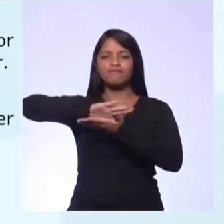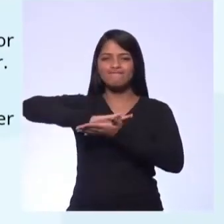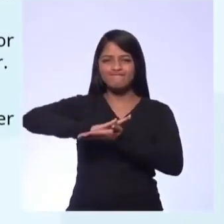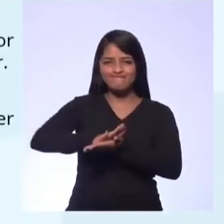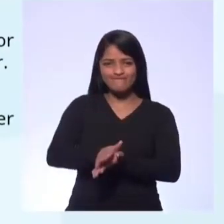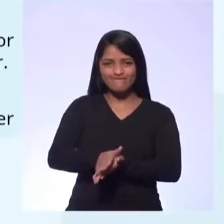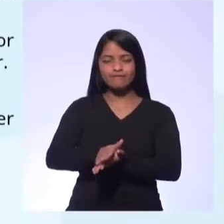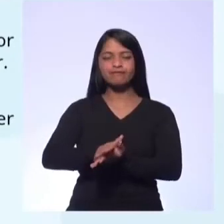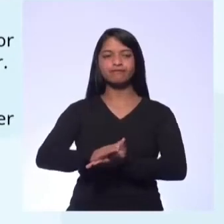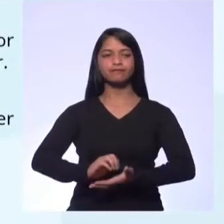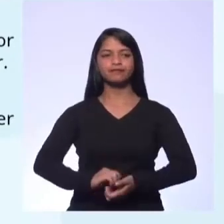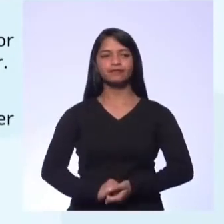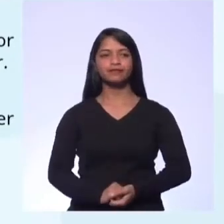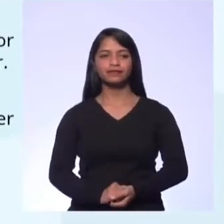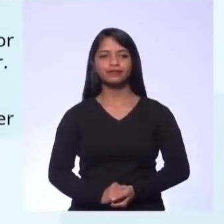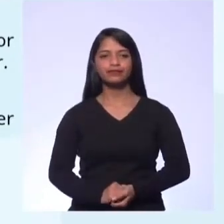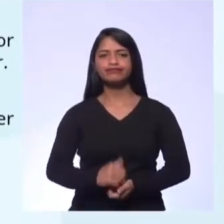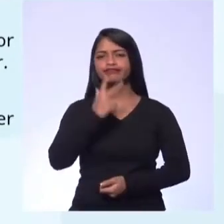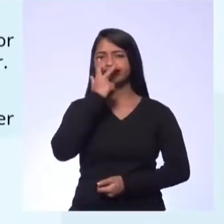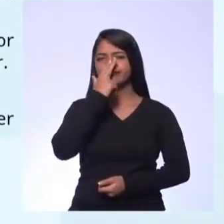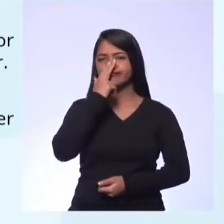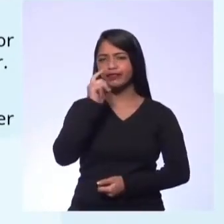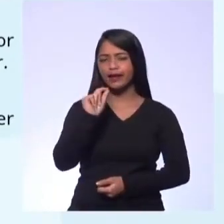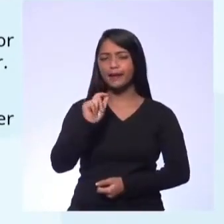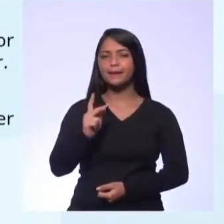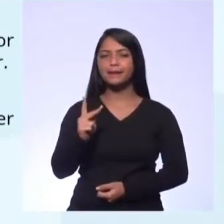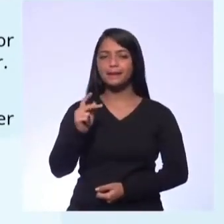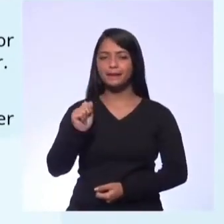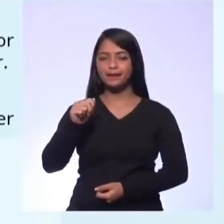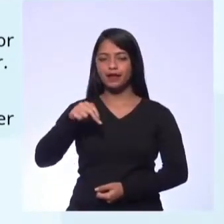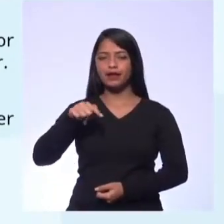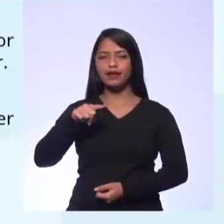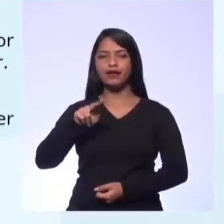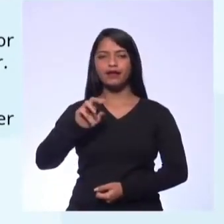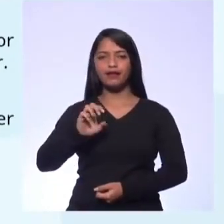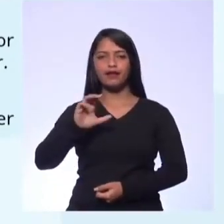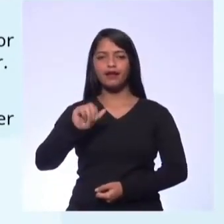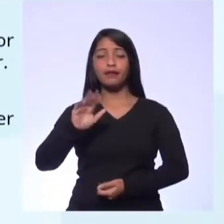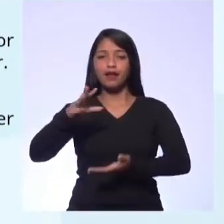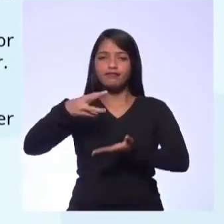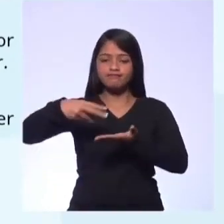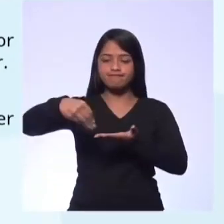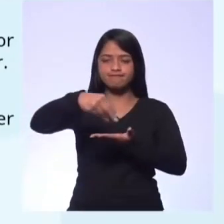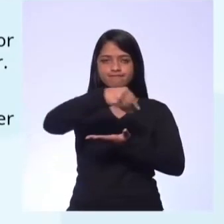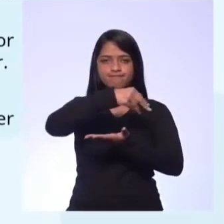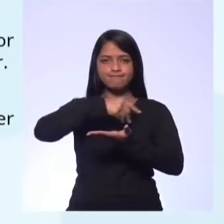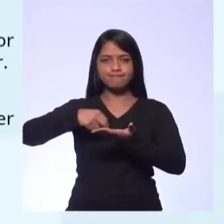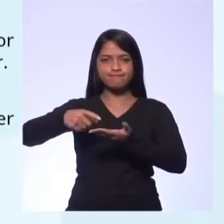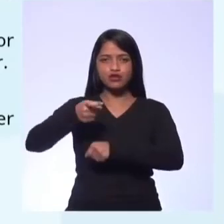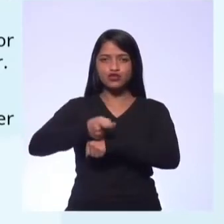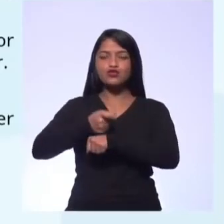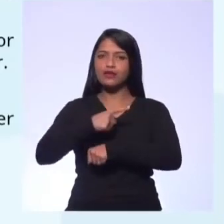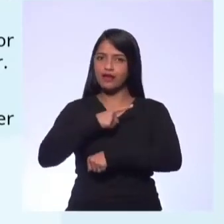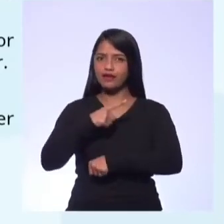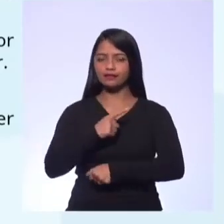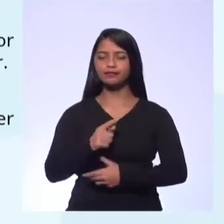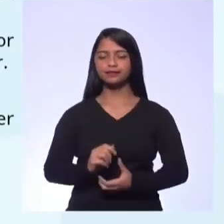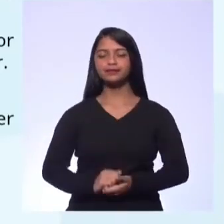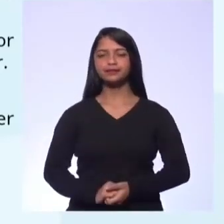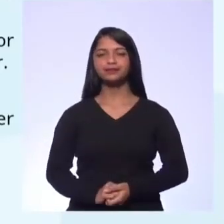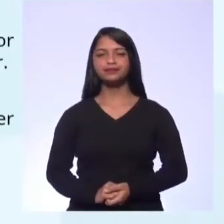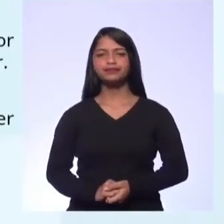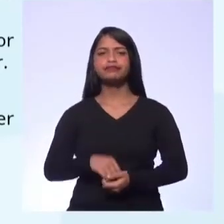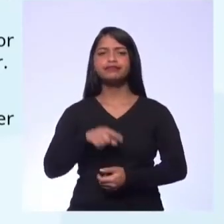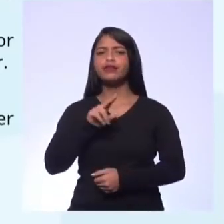grainy pancake que lembra uma panqueca granulosa, made from a starch extracted from the roots of manioc. feito